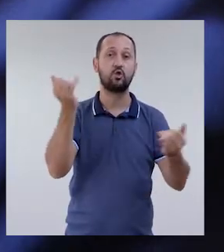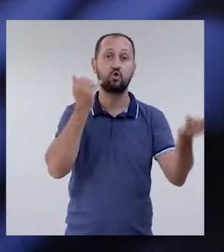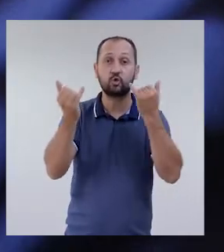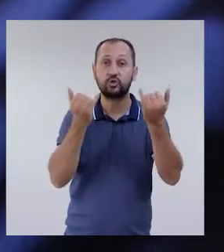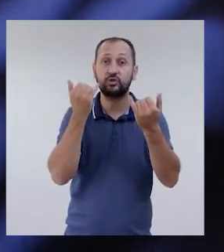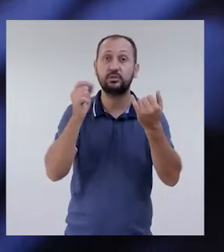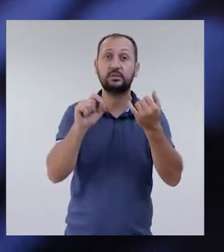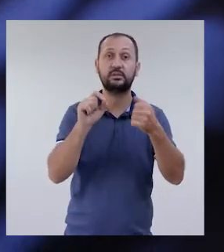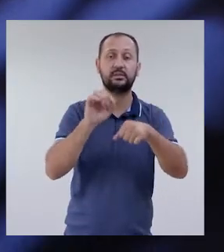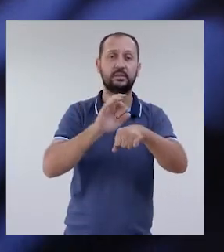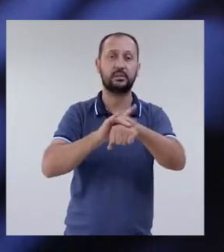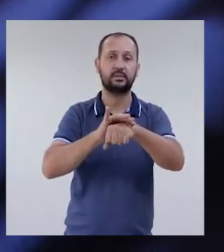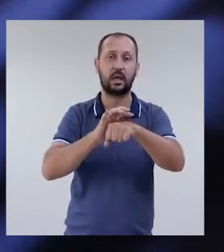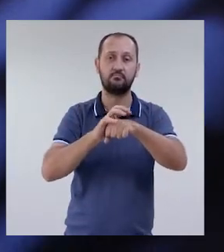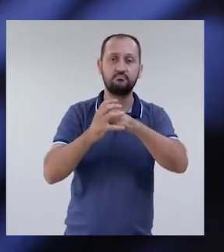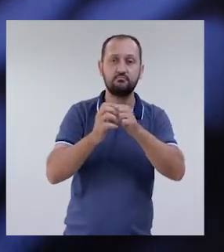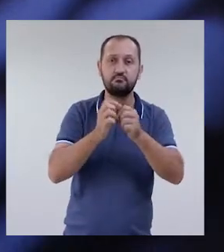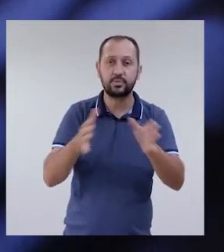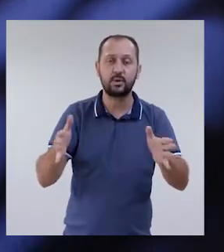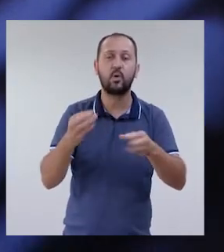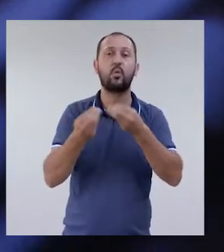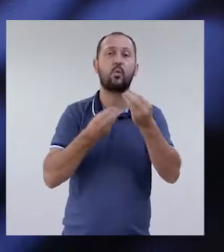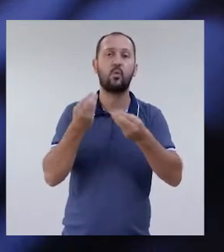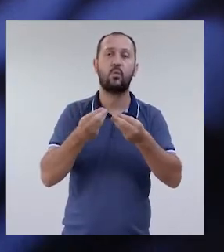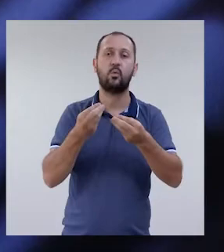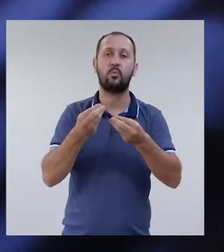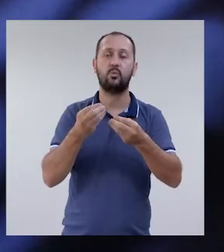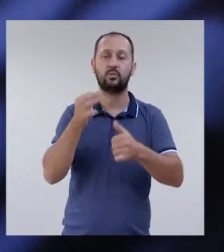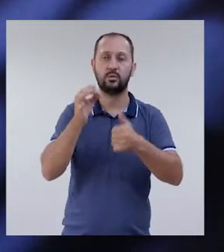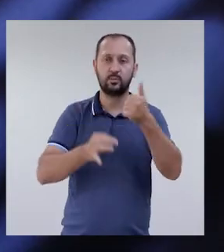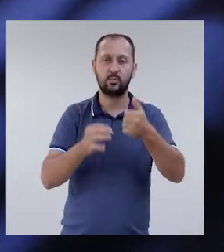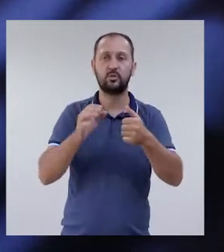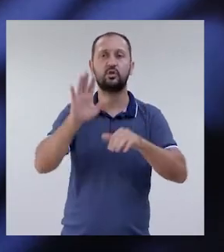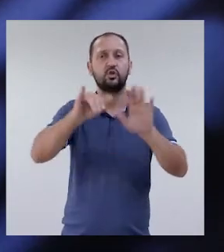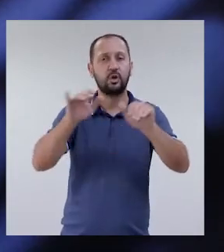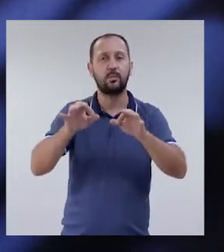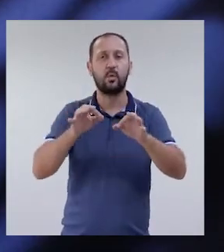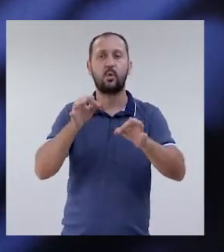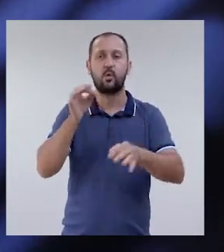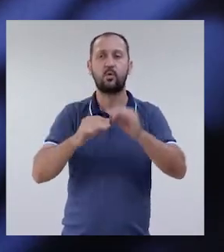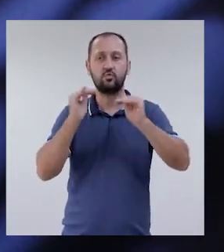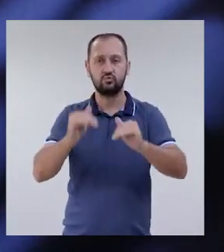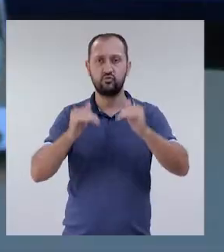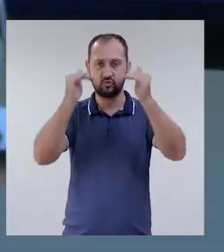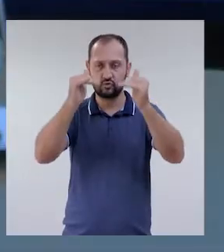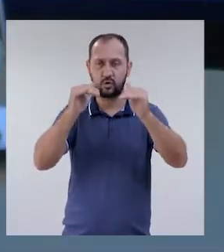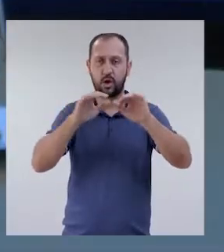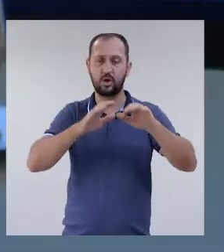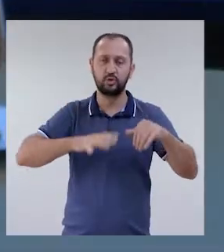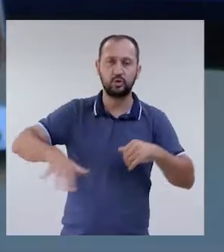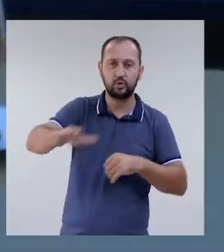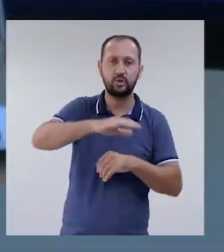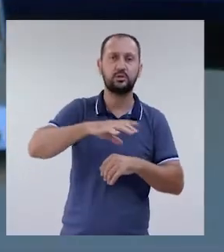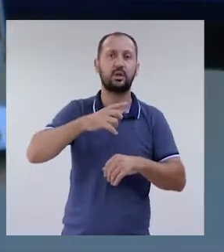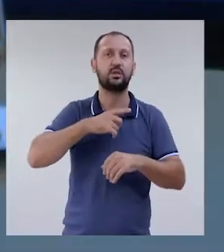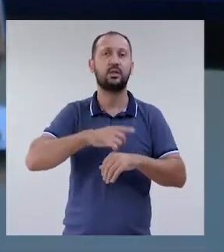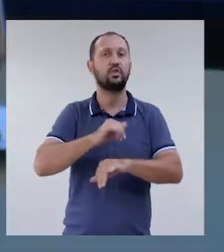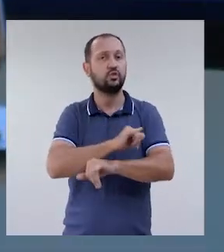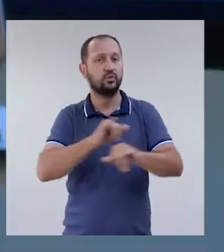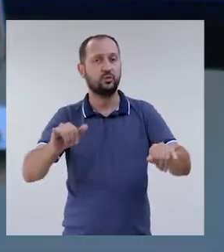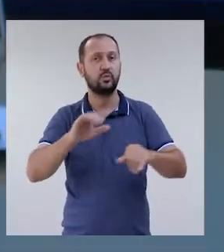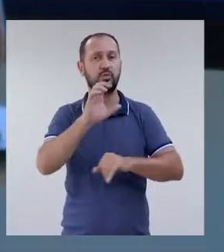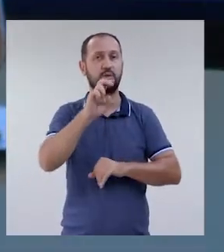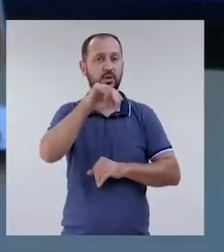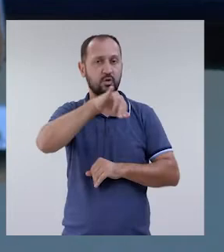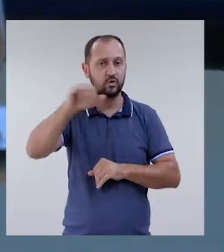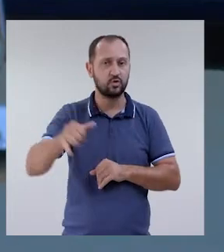notícias sobre essa pandemia, né? O Tribunal de Justiça se organizou, houve uma reunião com os desembargadores, houve uma norma do CNJ